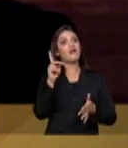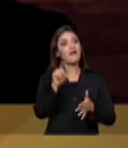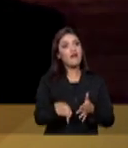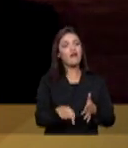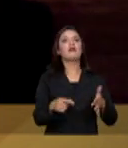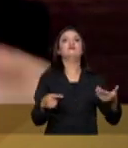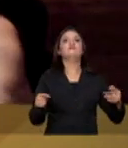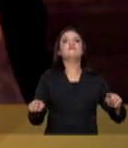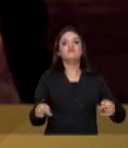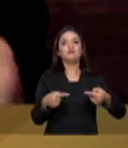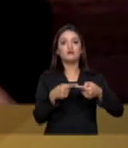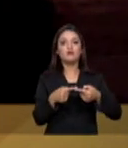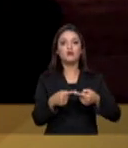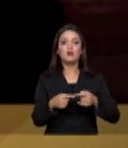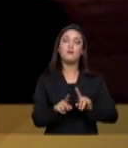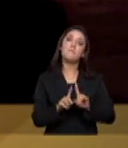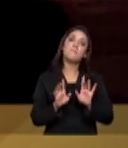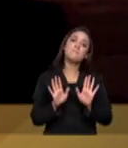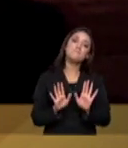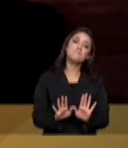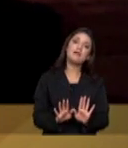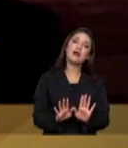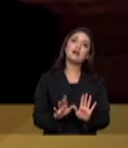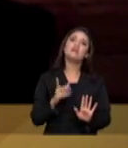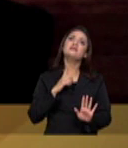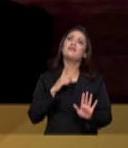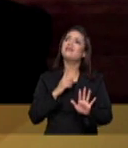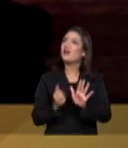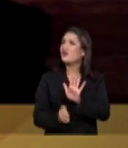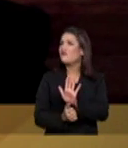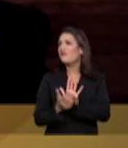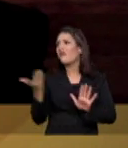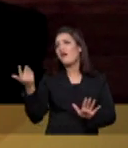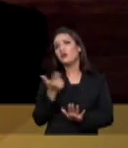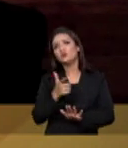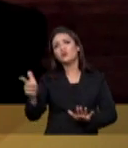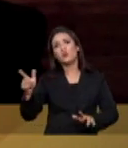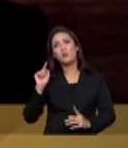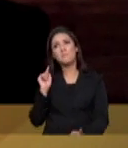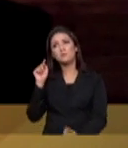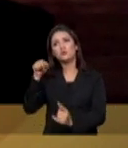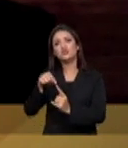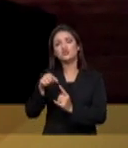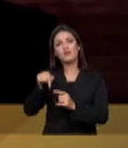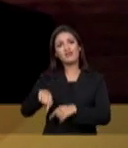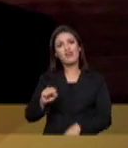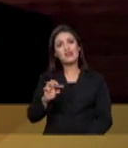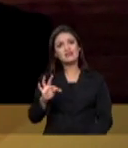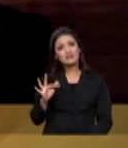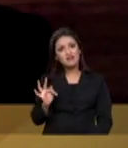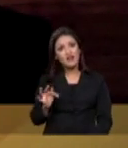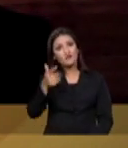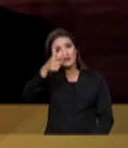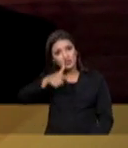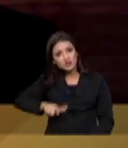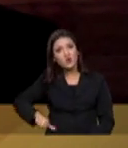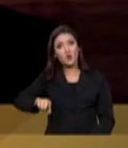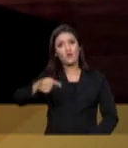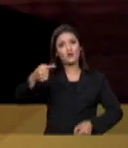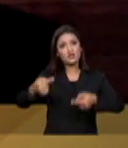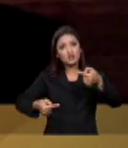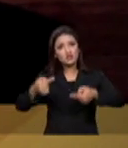fosse só beijar inho razões para que esse tribunal é avaliar